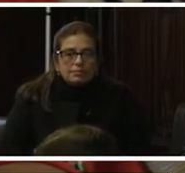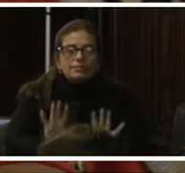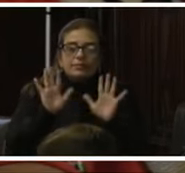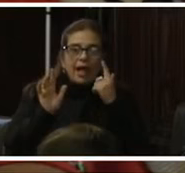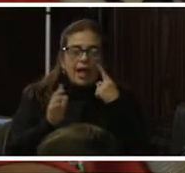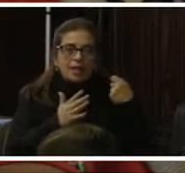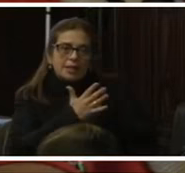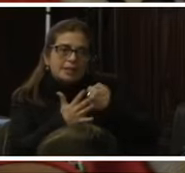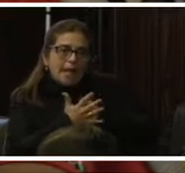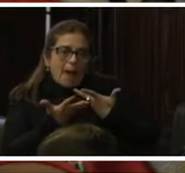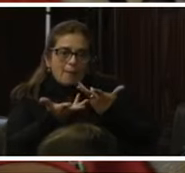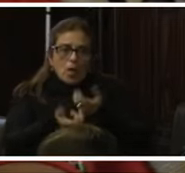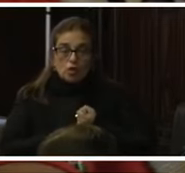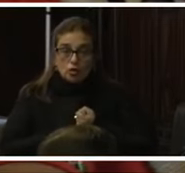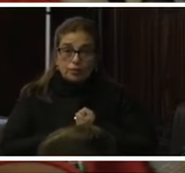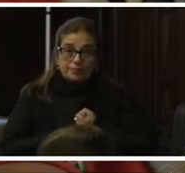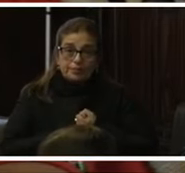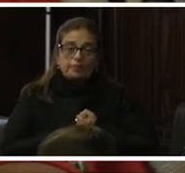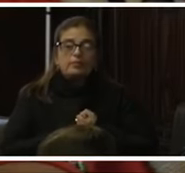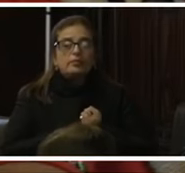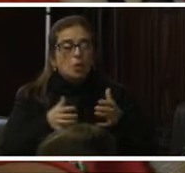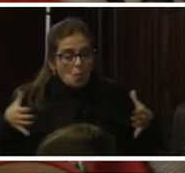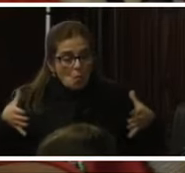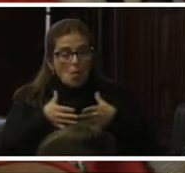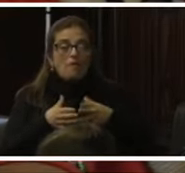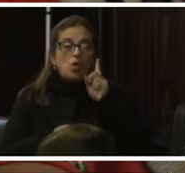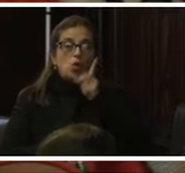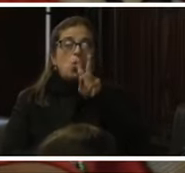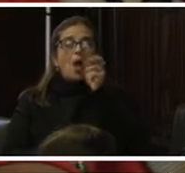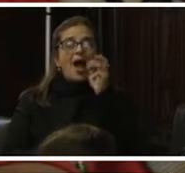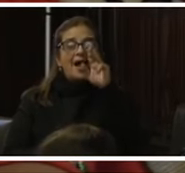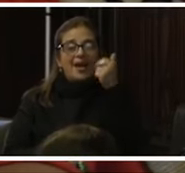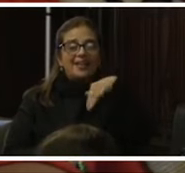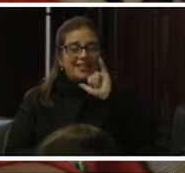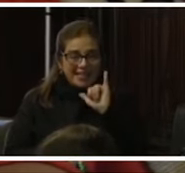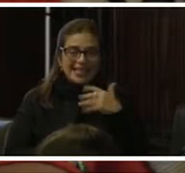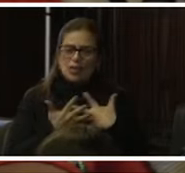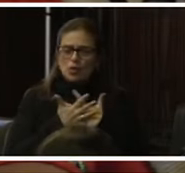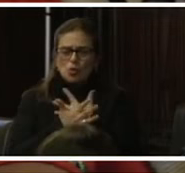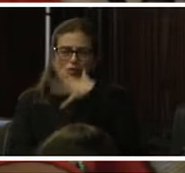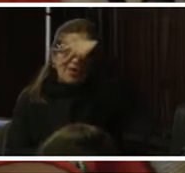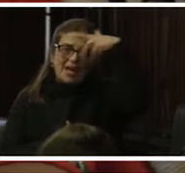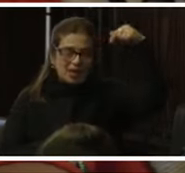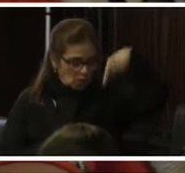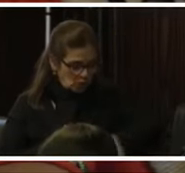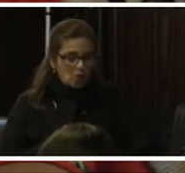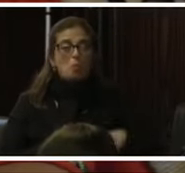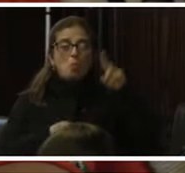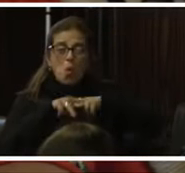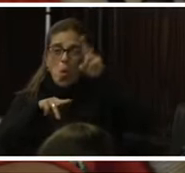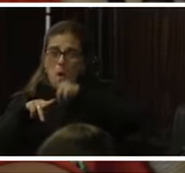defender o povo guarani que está sofrendo mato grosso do sul está morrendo